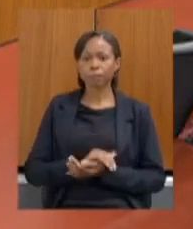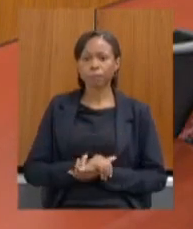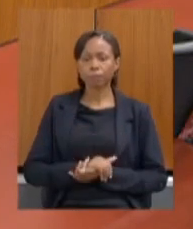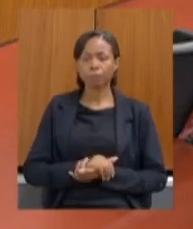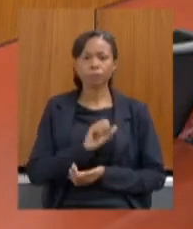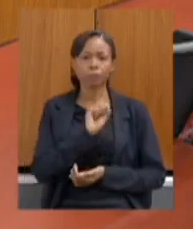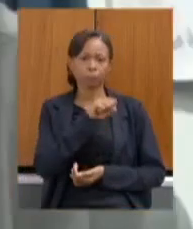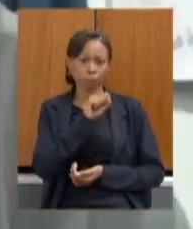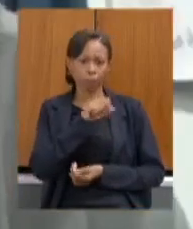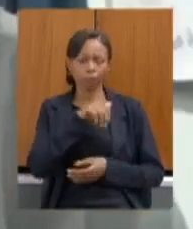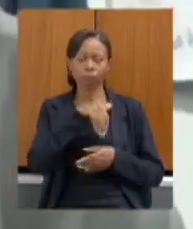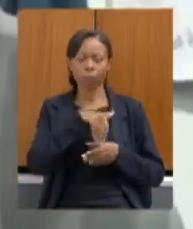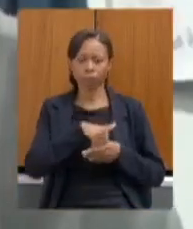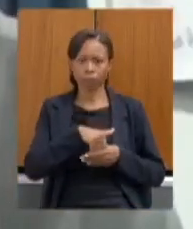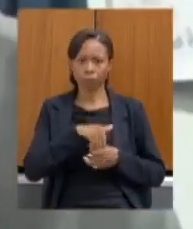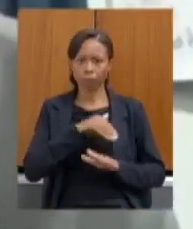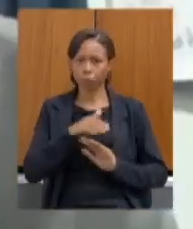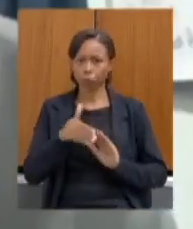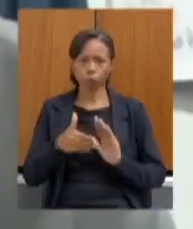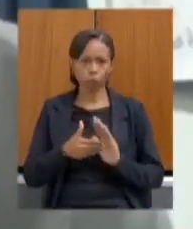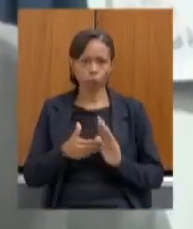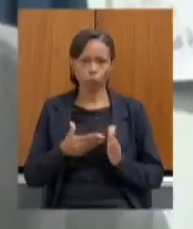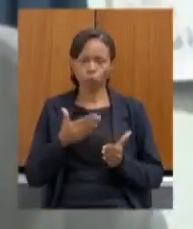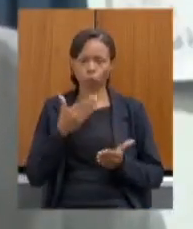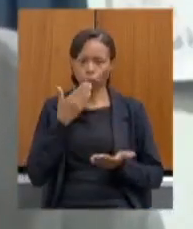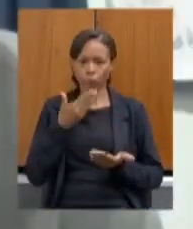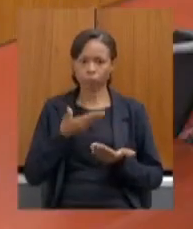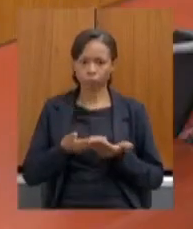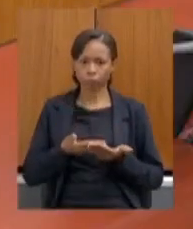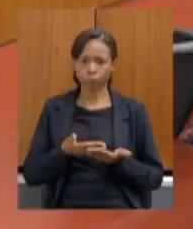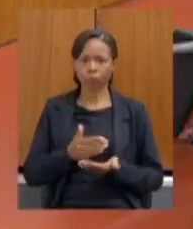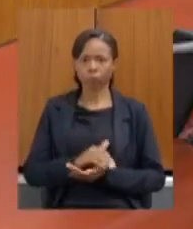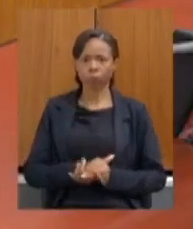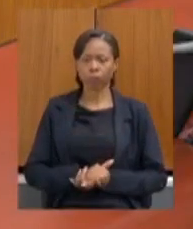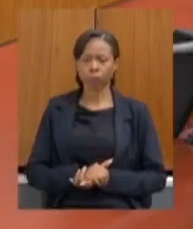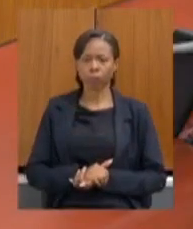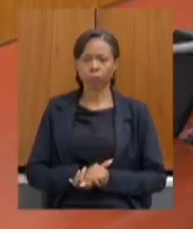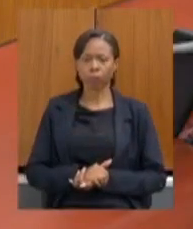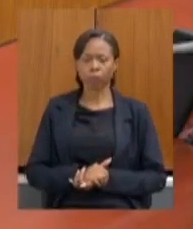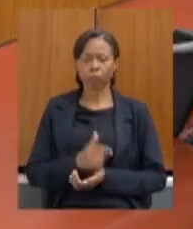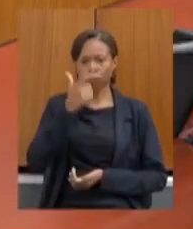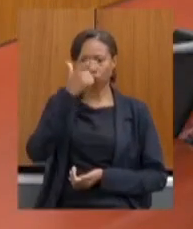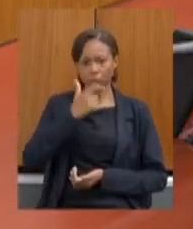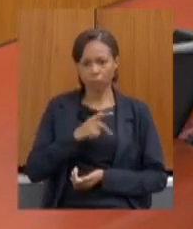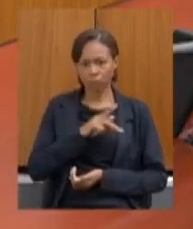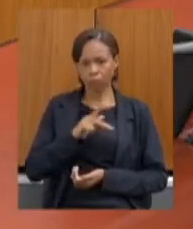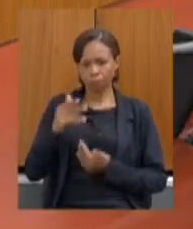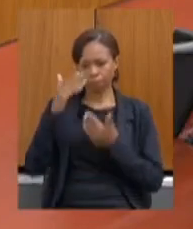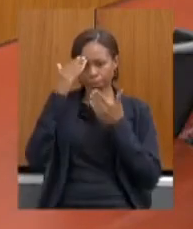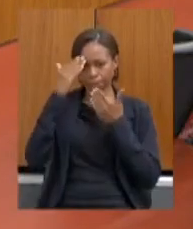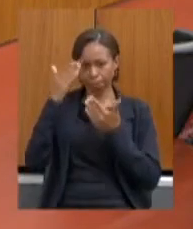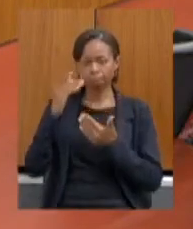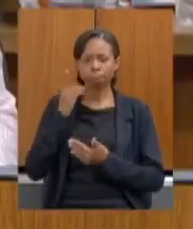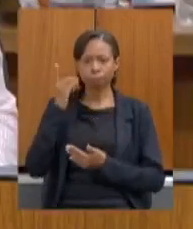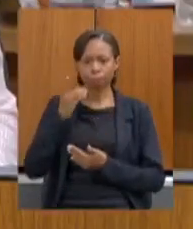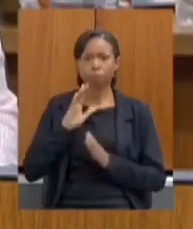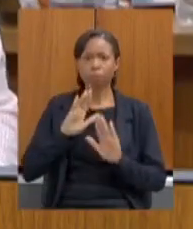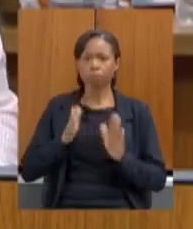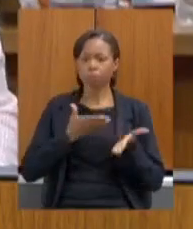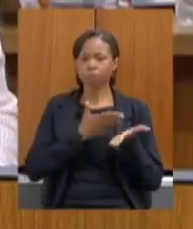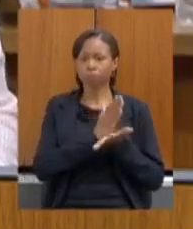Voto sim presidente em todos os requerimentos. A presidência agradece os deputados e está